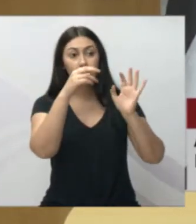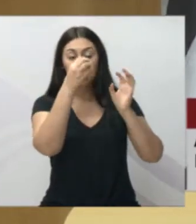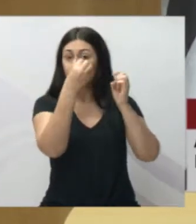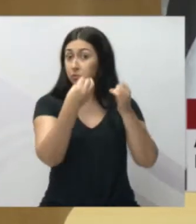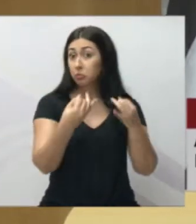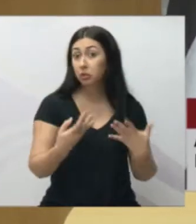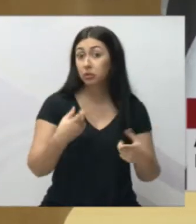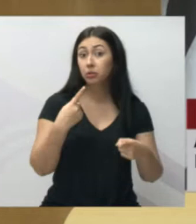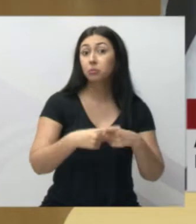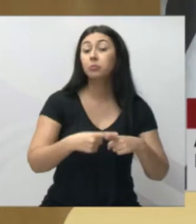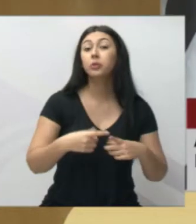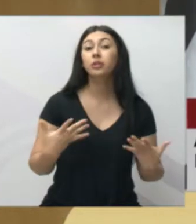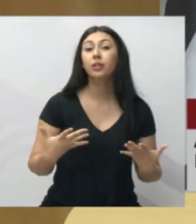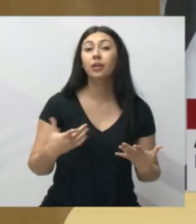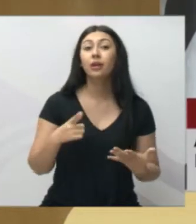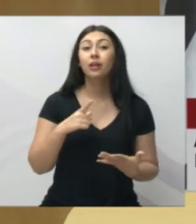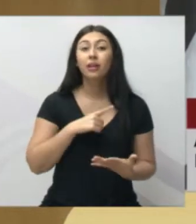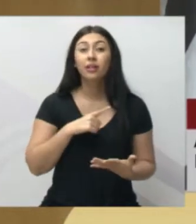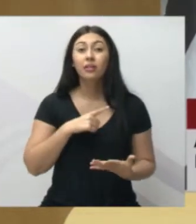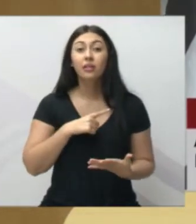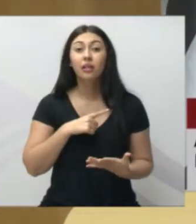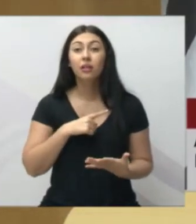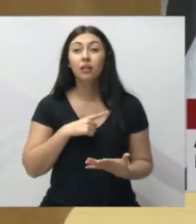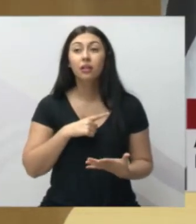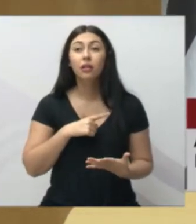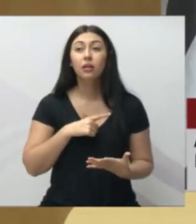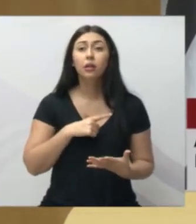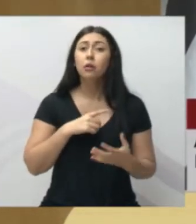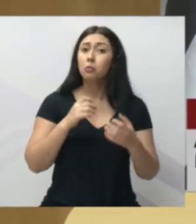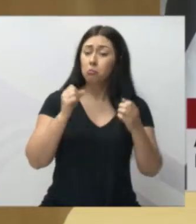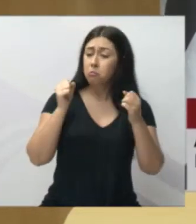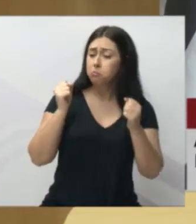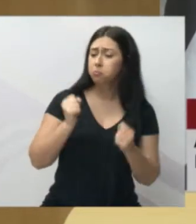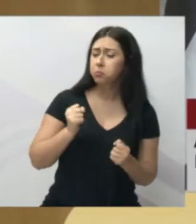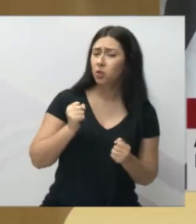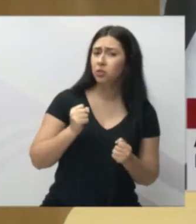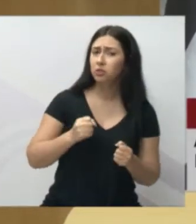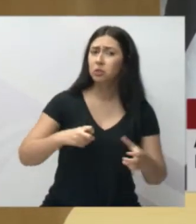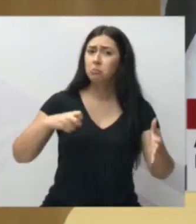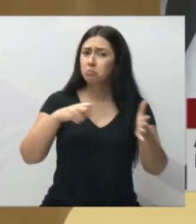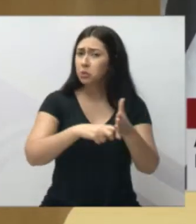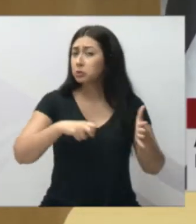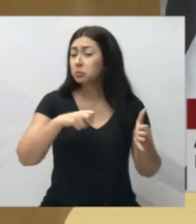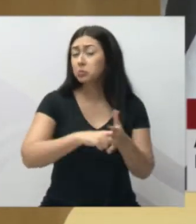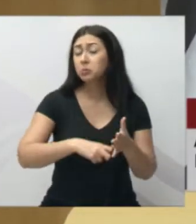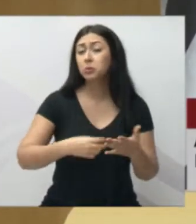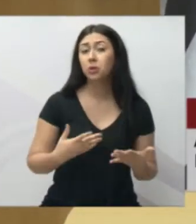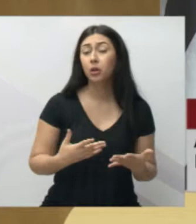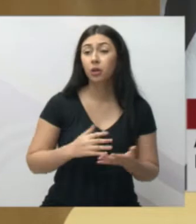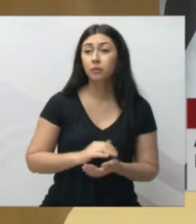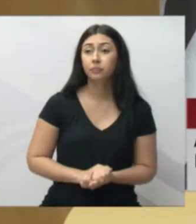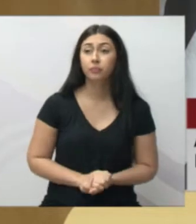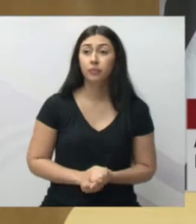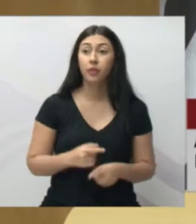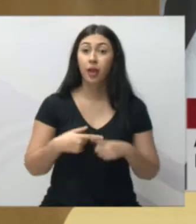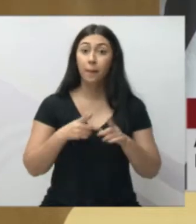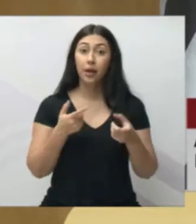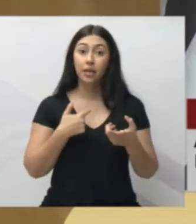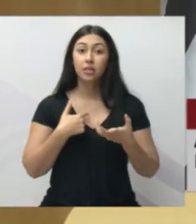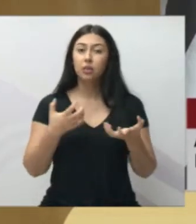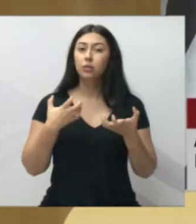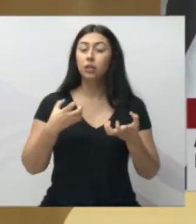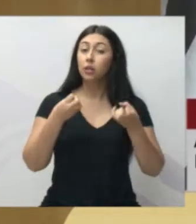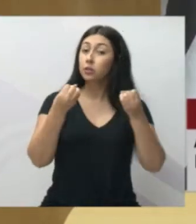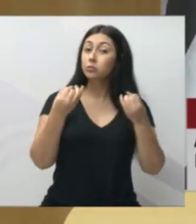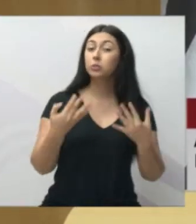têm o poder de punir o presidente da Câmara atual, né? Mas aqui eu quero deixar o meu